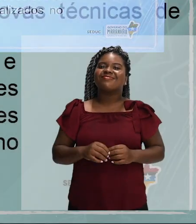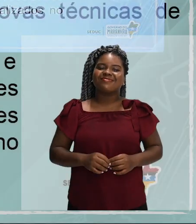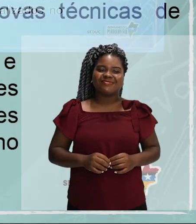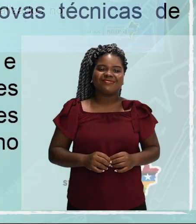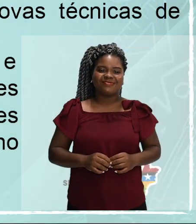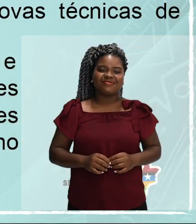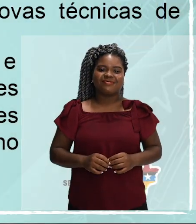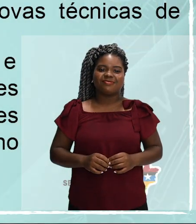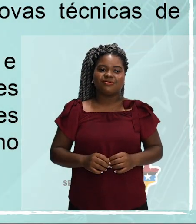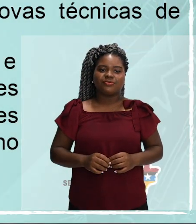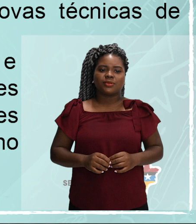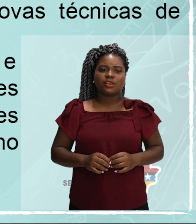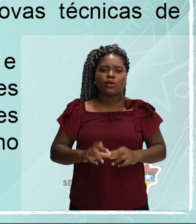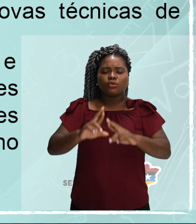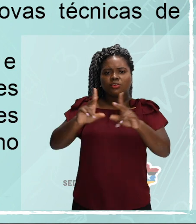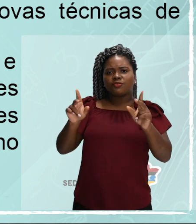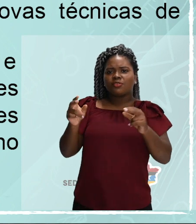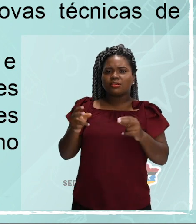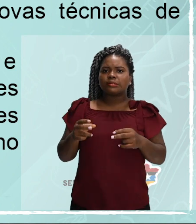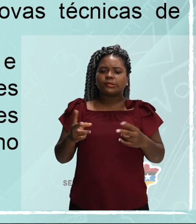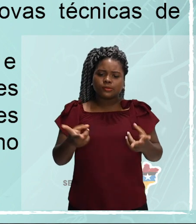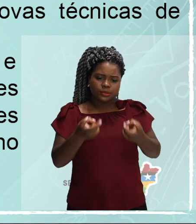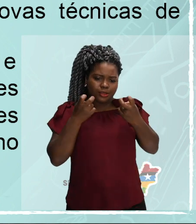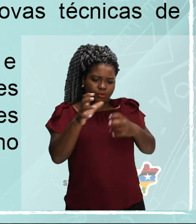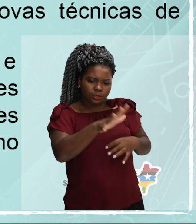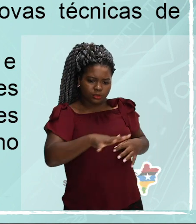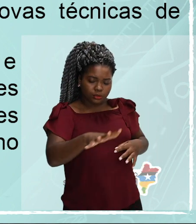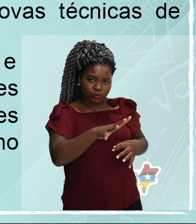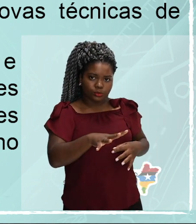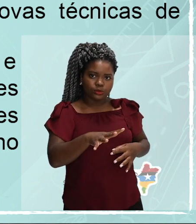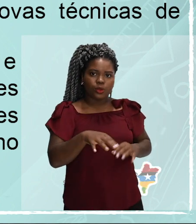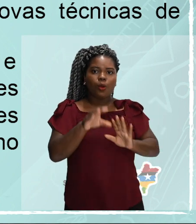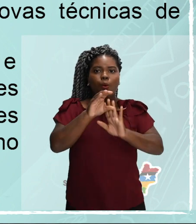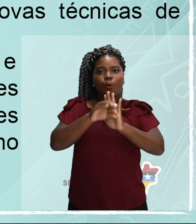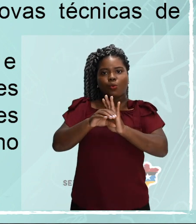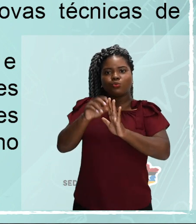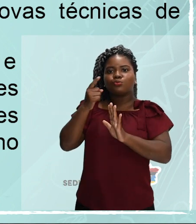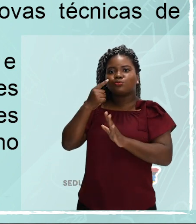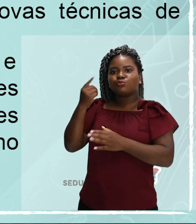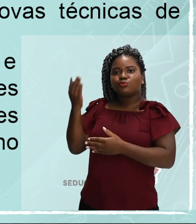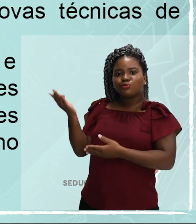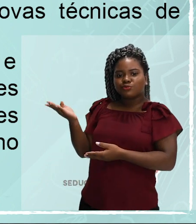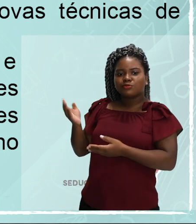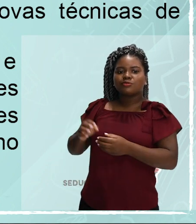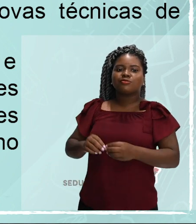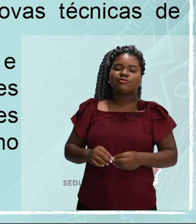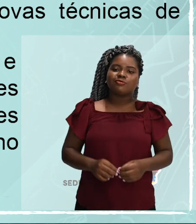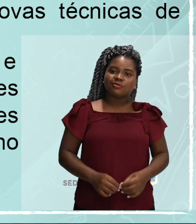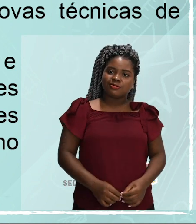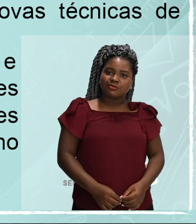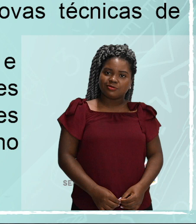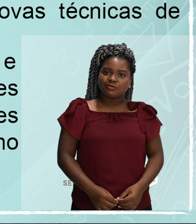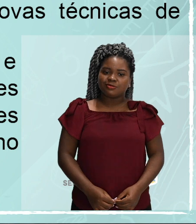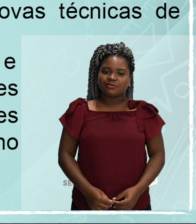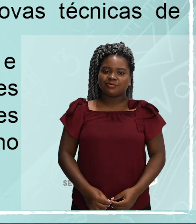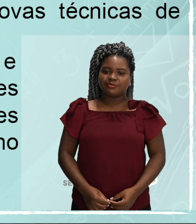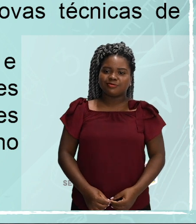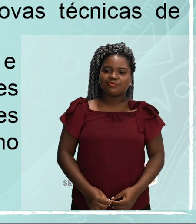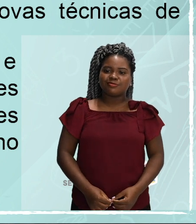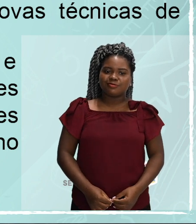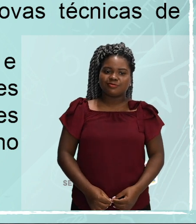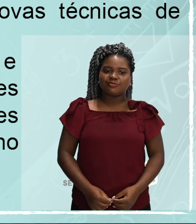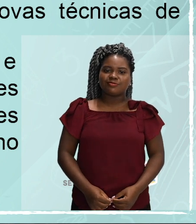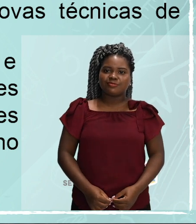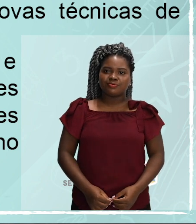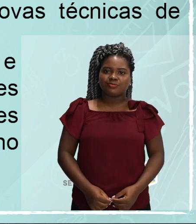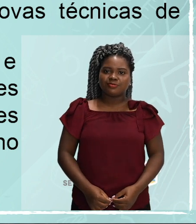Diferentes olhares sobre o mundo. O avanço tecnológico aperfeiçoou o conhecimento e o maior